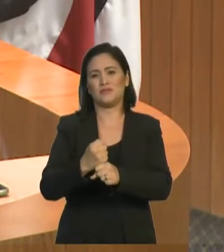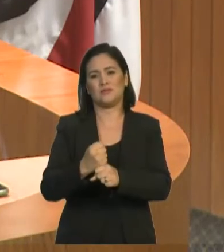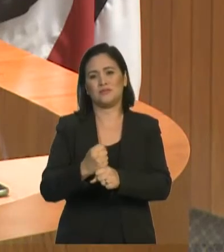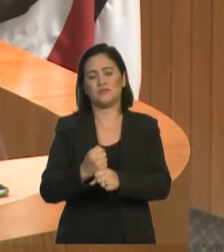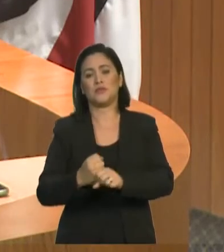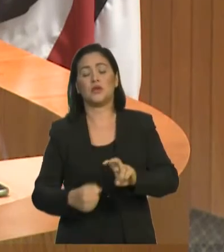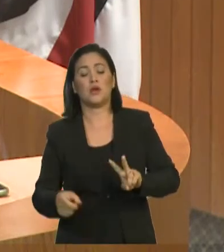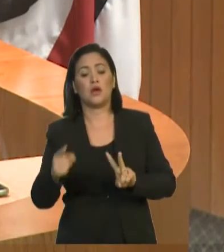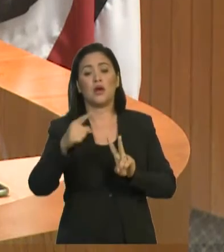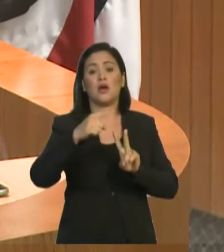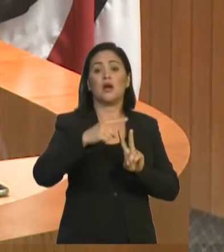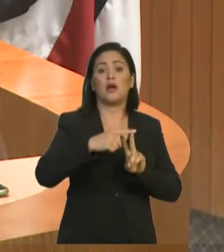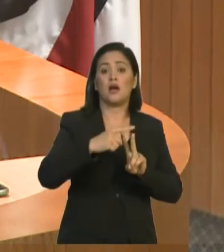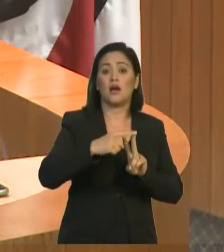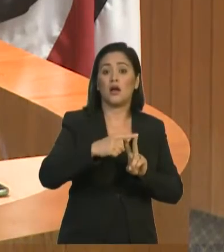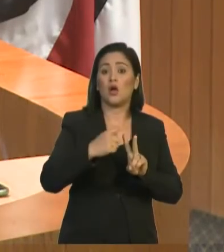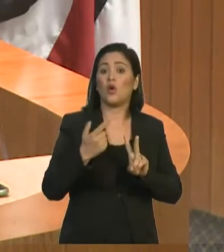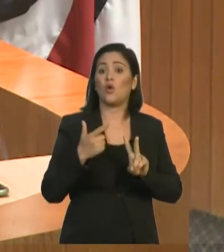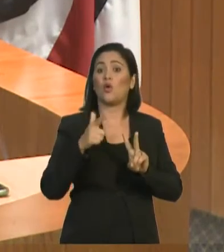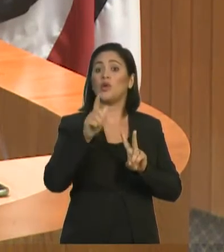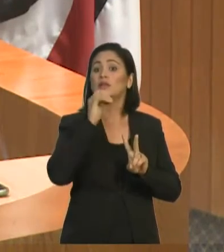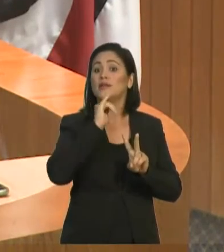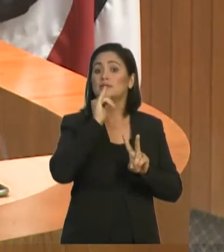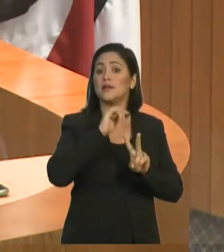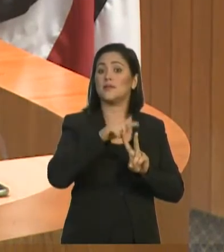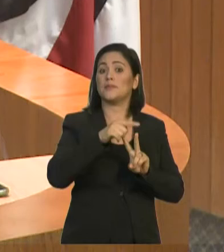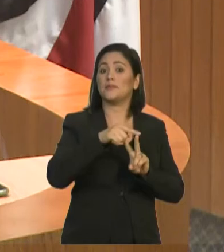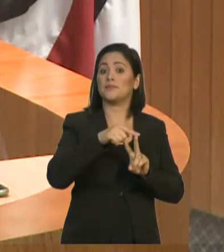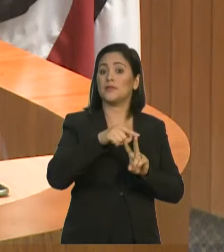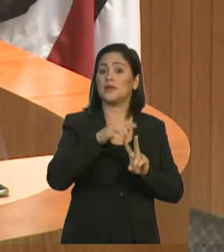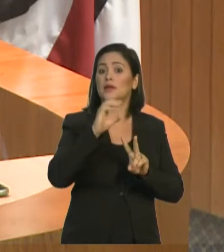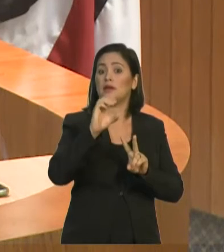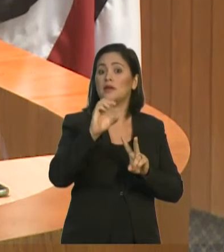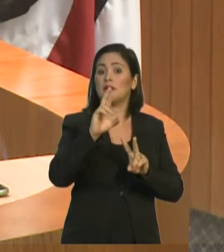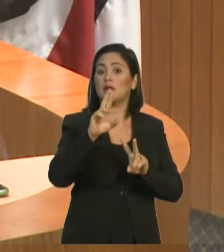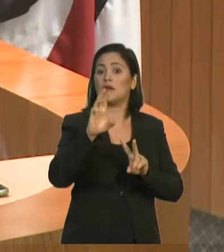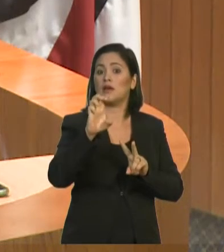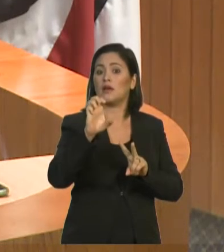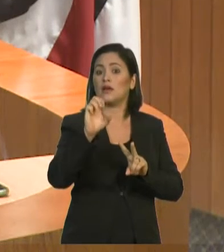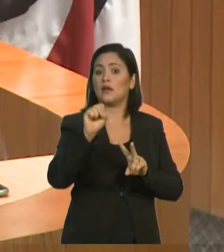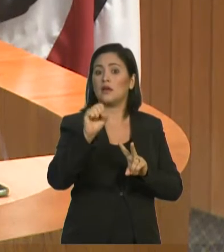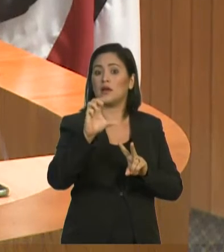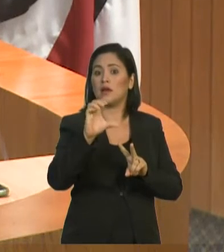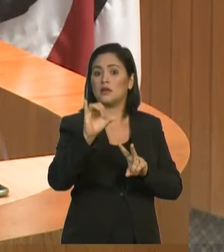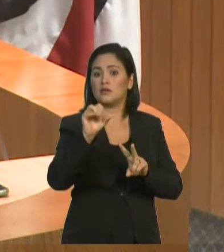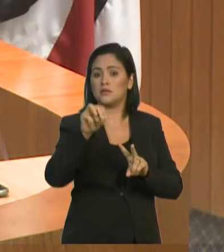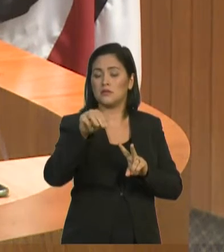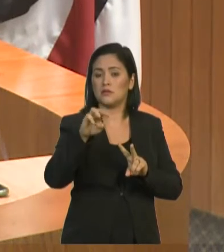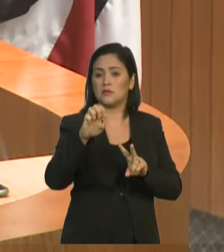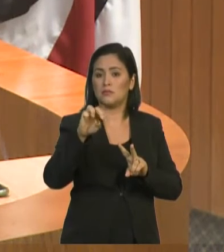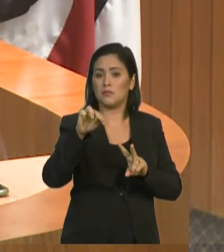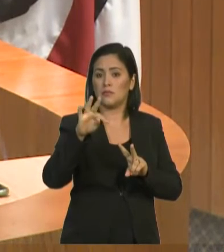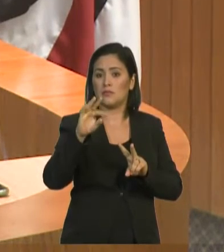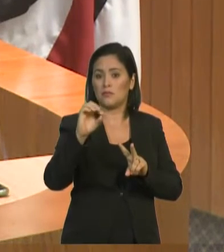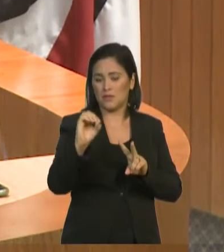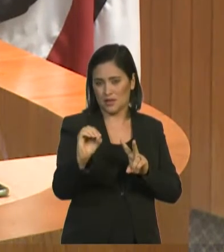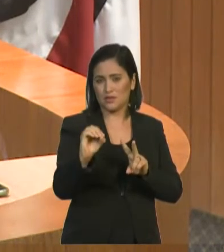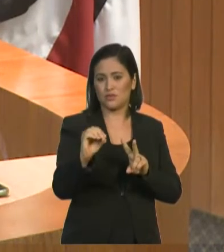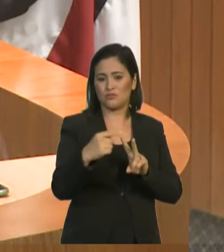Propondo aumento, pasmem vocês, de 10%. E aí eles vão dizer, olha, nós assinamos um contrato, há